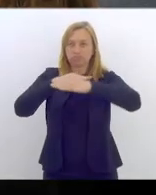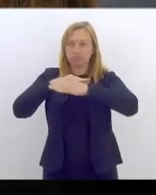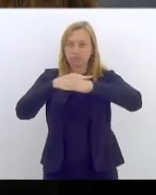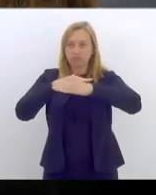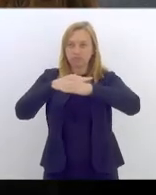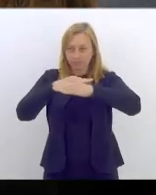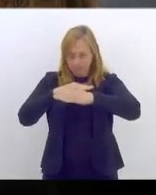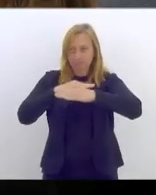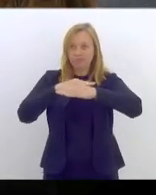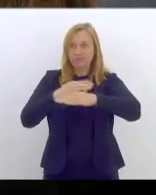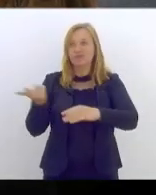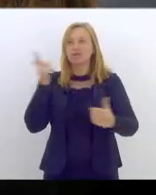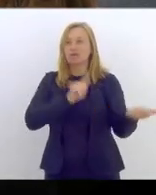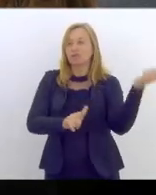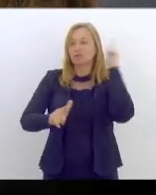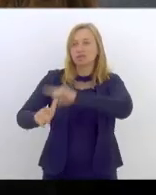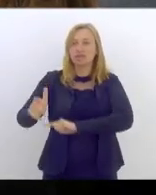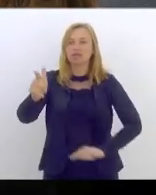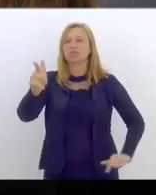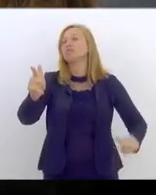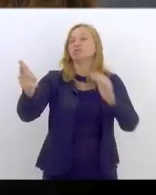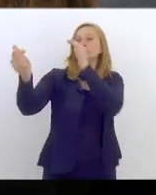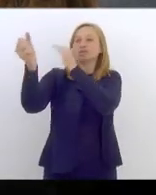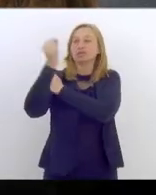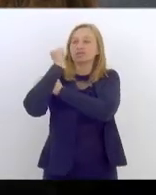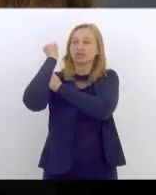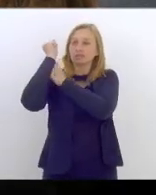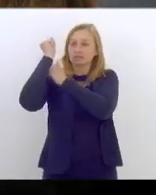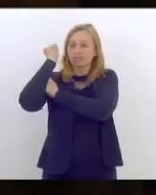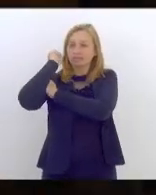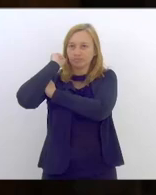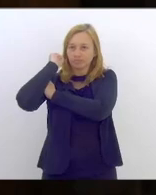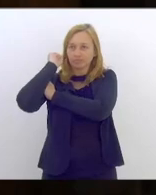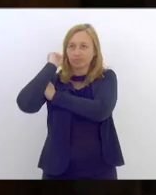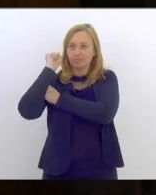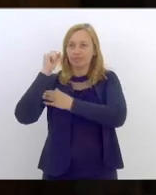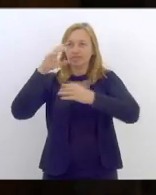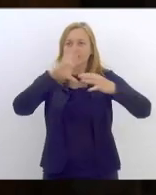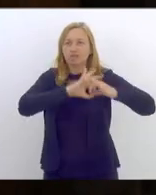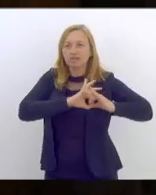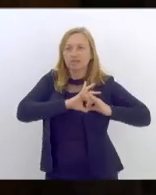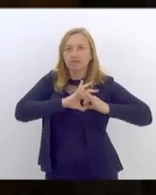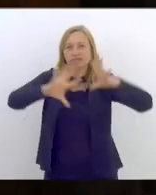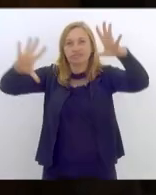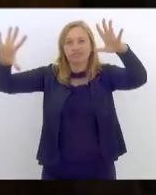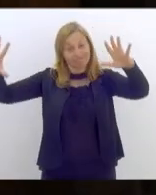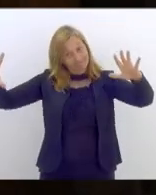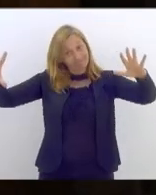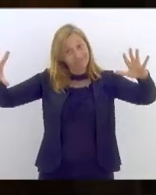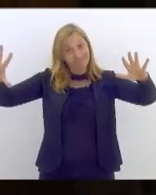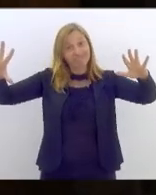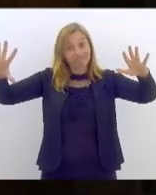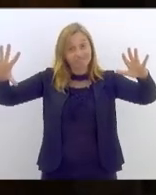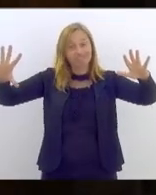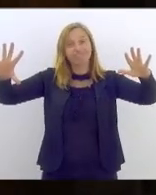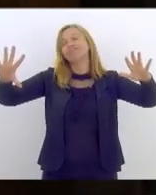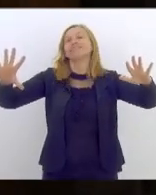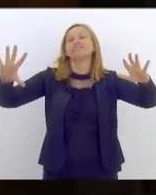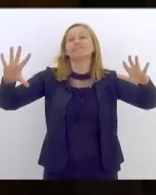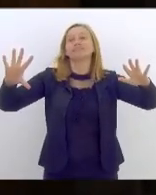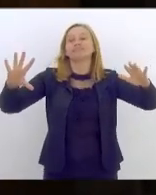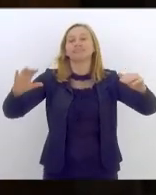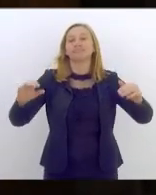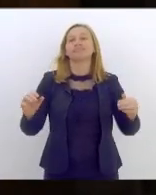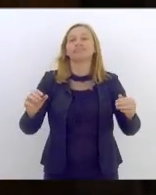essa igualdade conseguimos conquistar com o braço forte em torneio